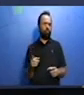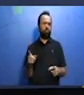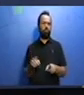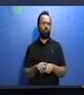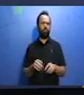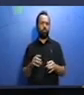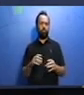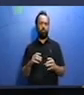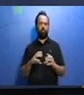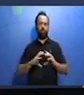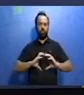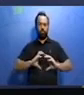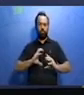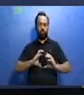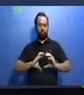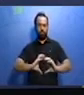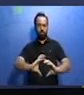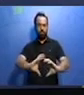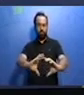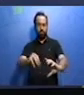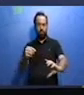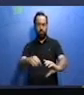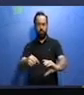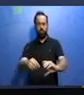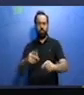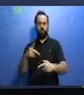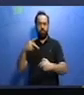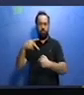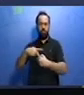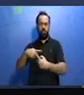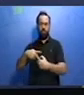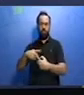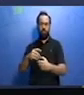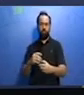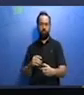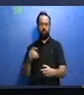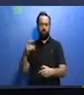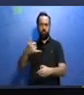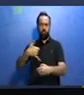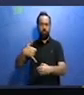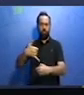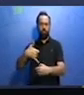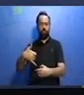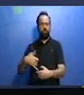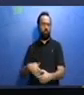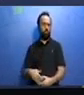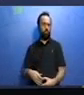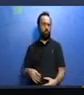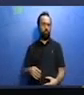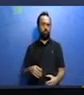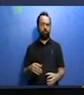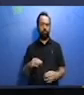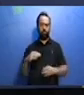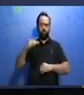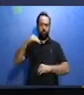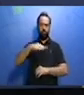em oleodutos, que é aquela tubulação que transporta o petróleo debaixo do